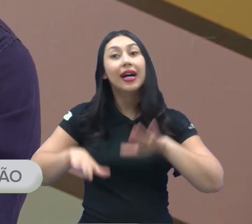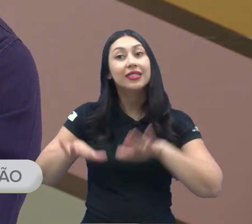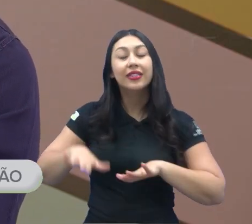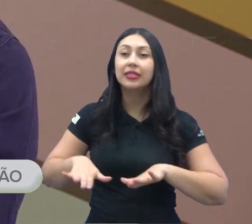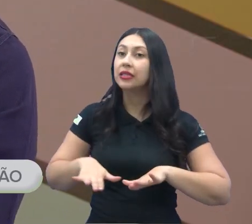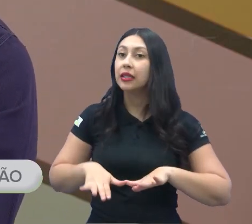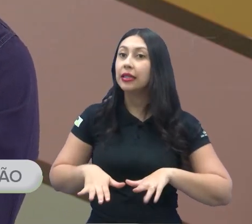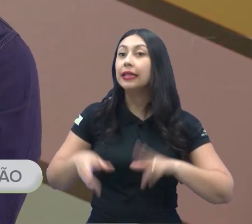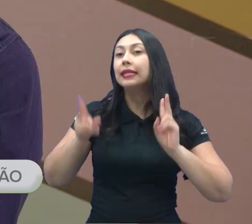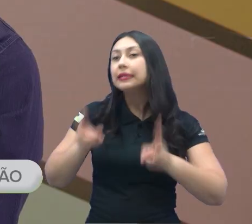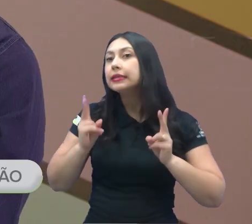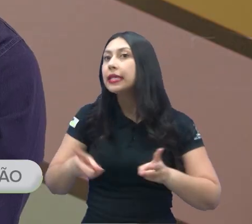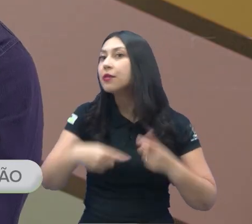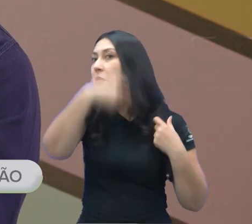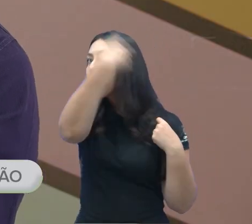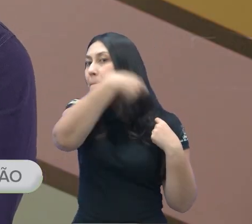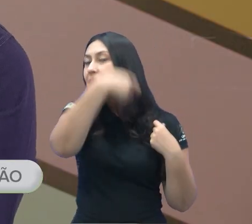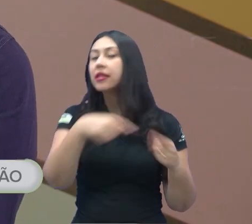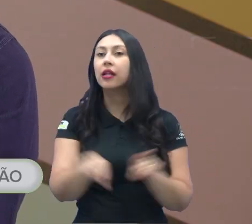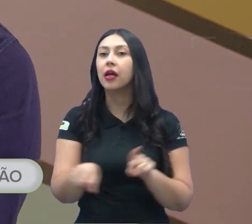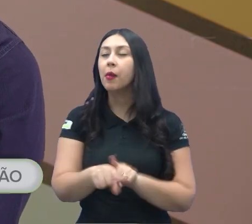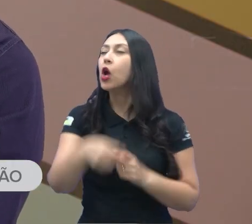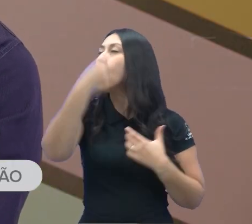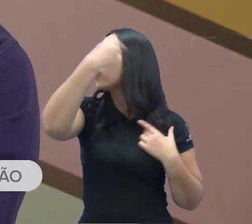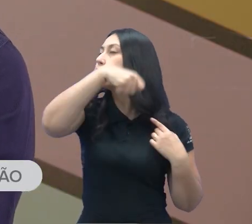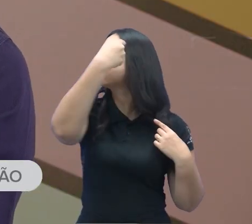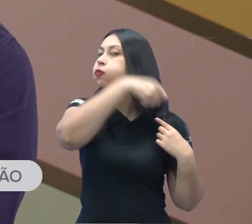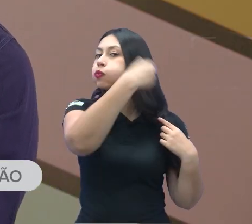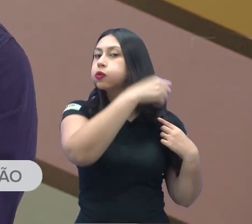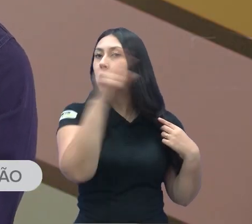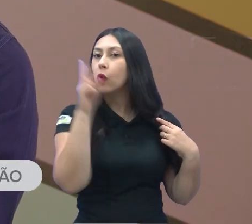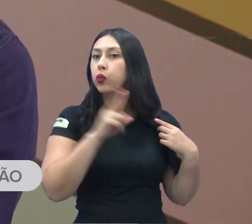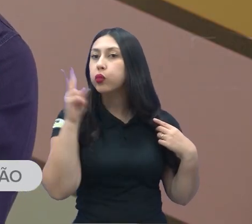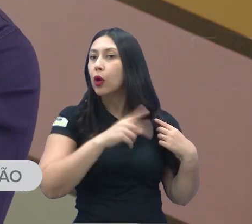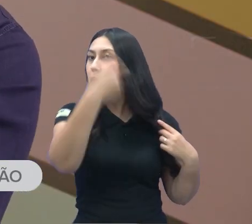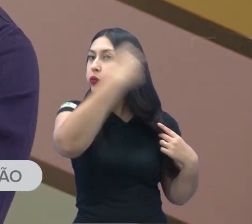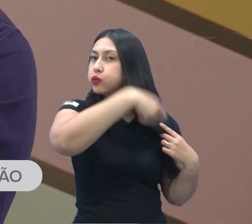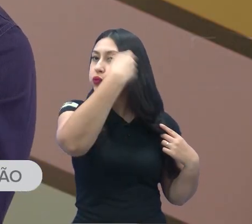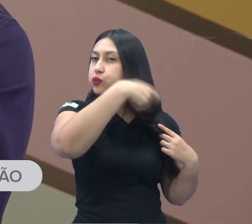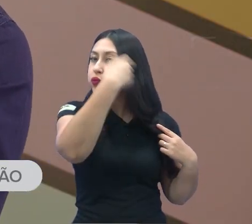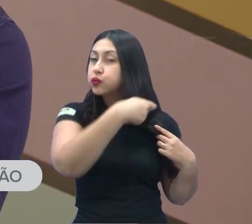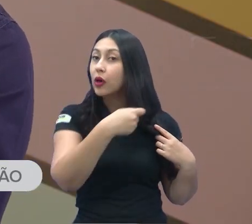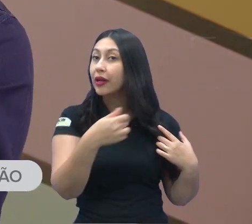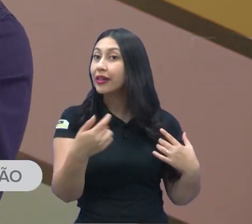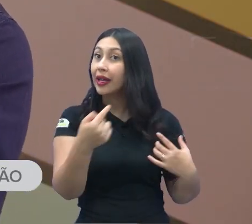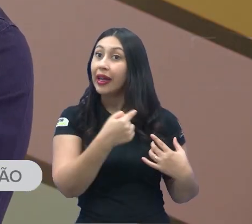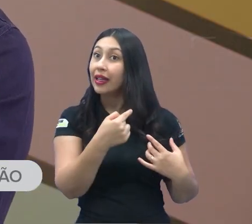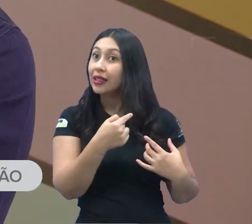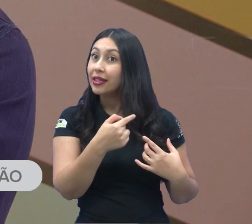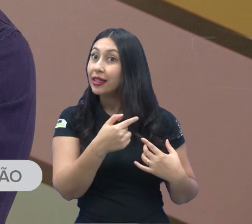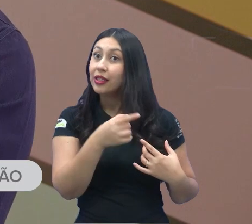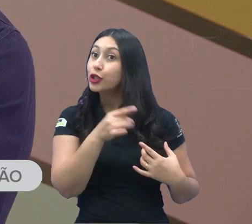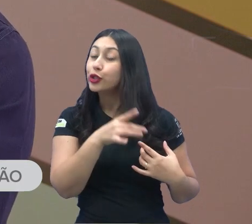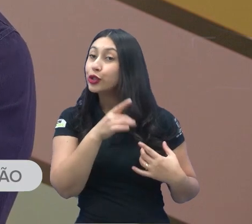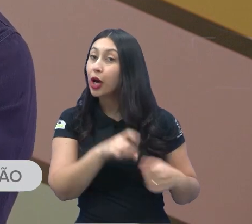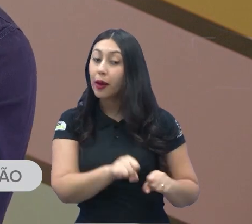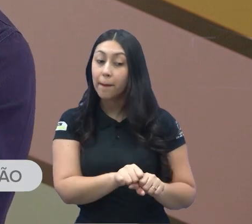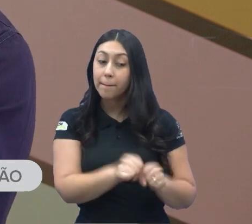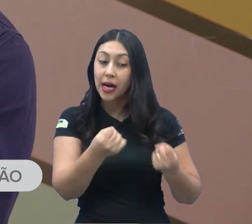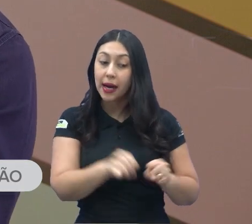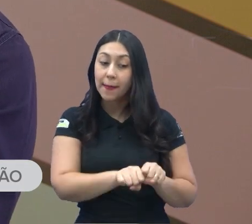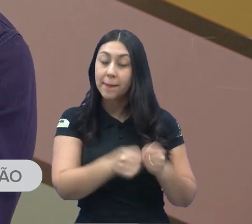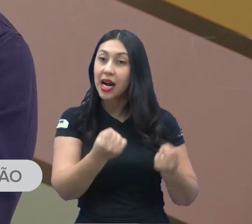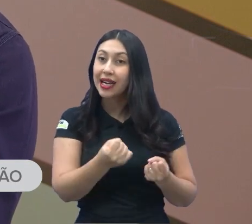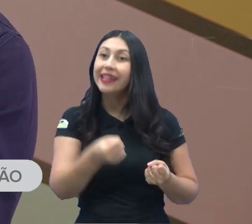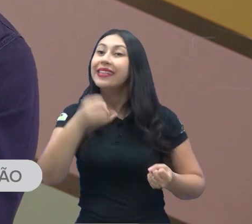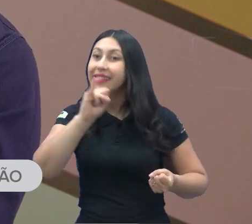luzes, secador. Igual eu comentei, o cabelo ele não se regenera. A partir do momento que seu cabelo está aí, ele só vai acumulando dano. Então pessoas que fazem muita